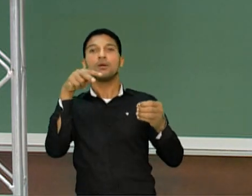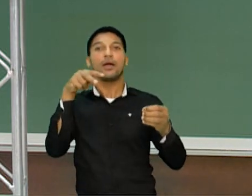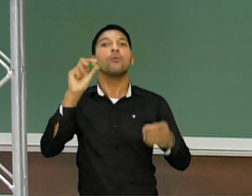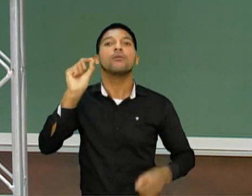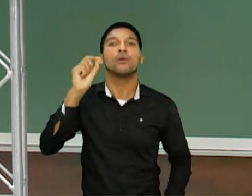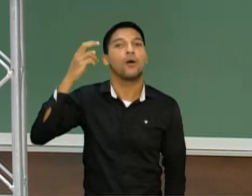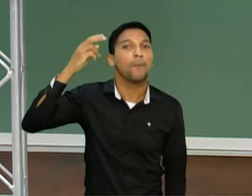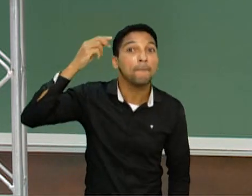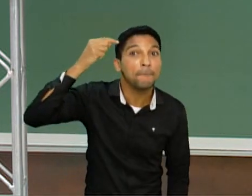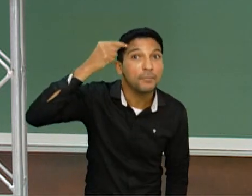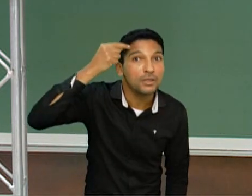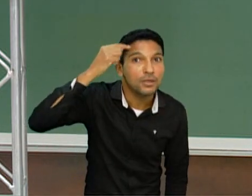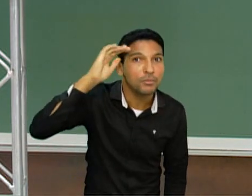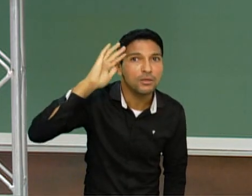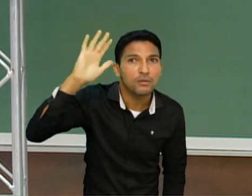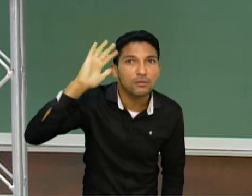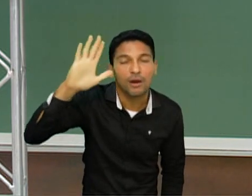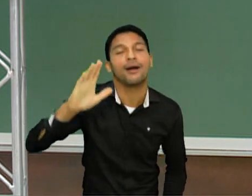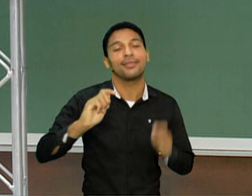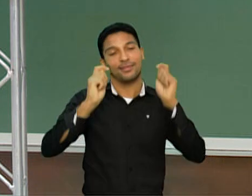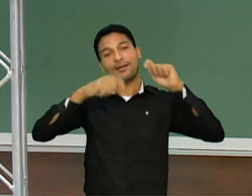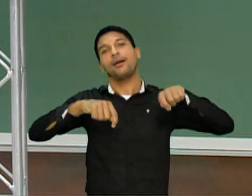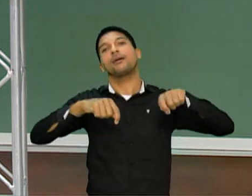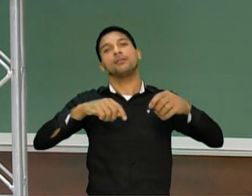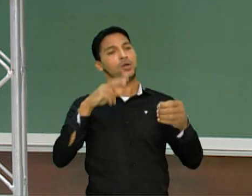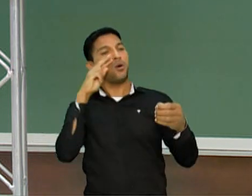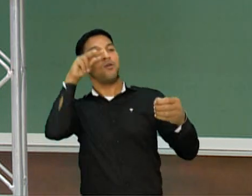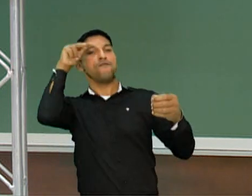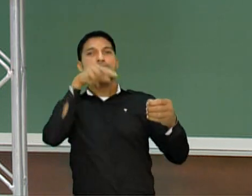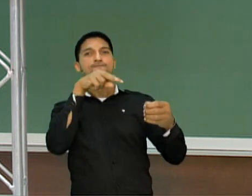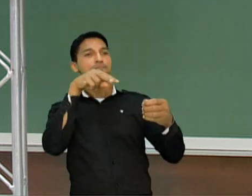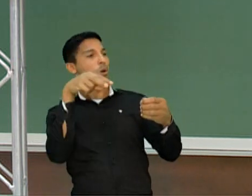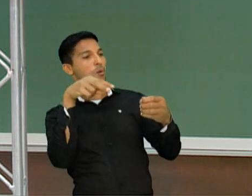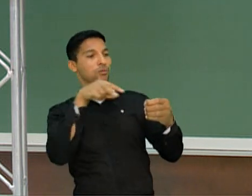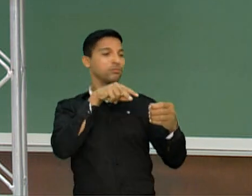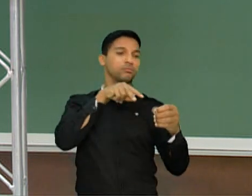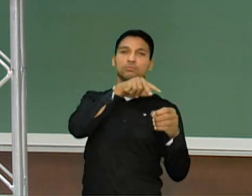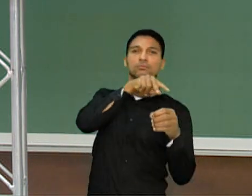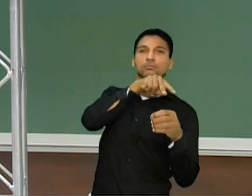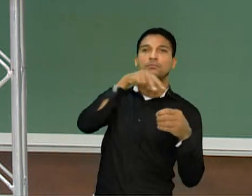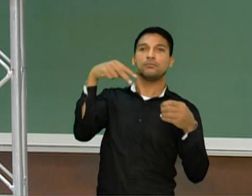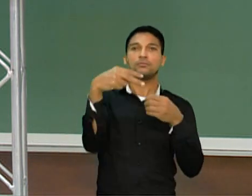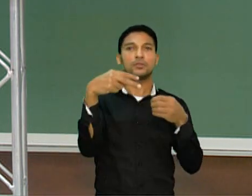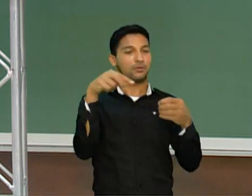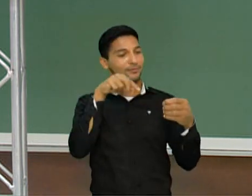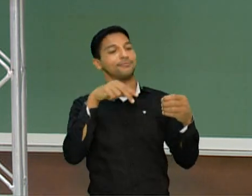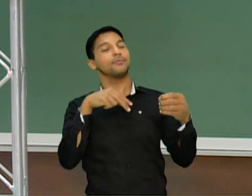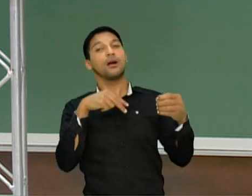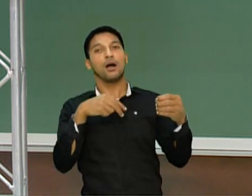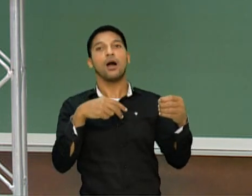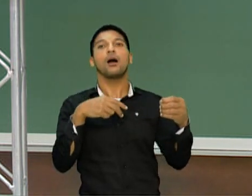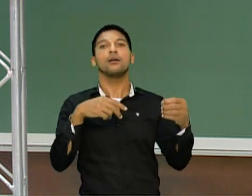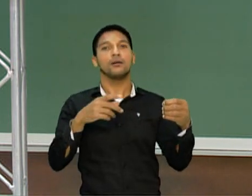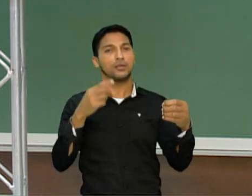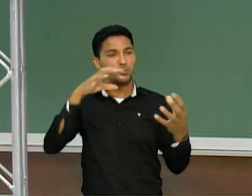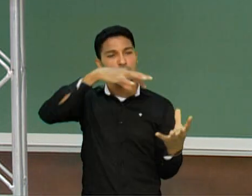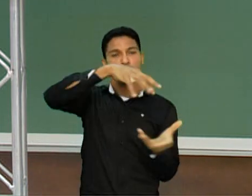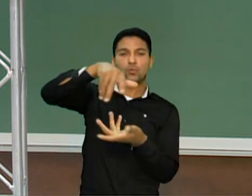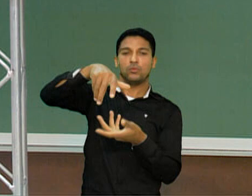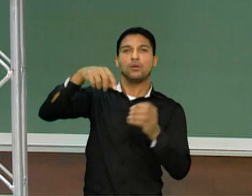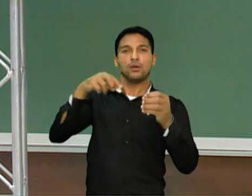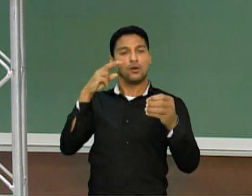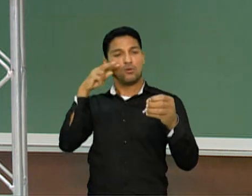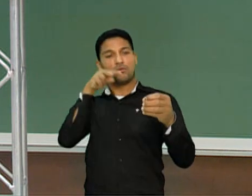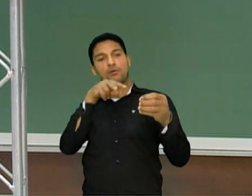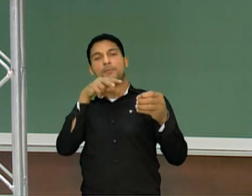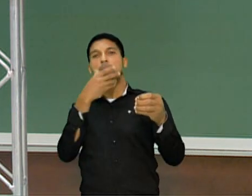isso. Através da minha racionalidade, eu olho para o mundo, observo como ele é e, fazendo aquele passo,